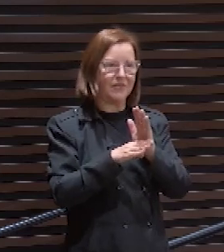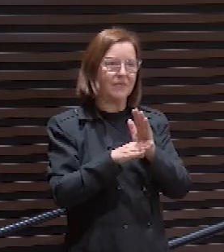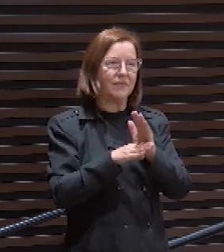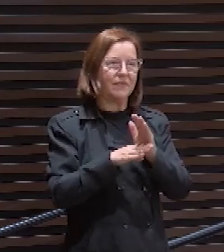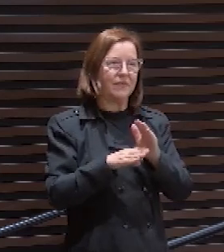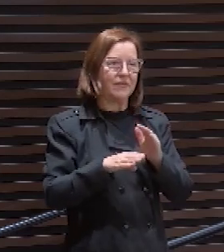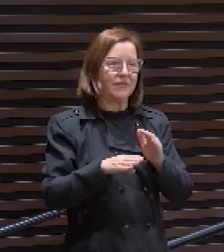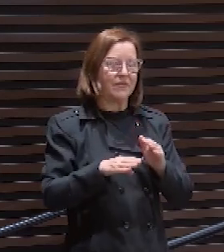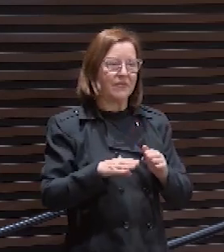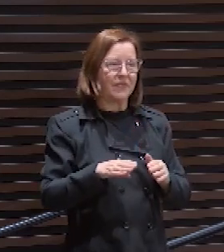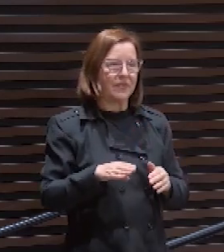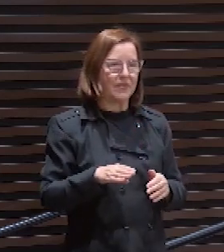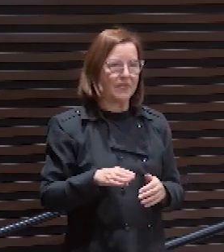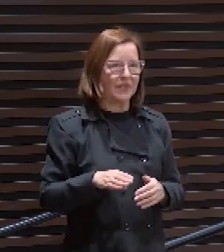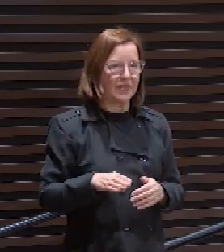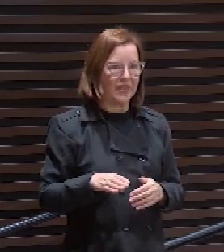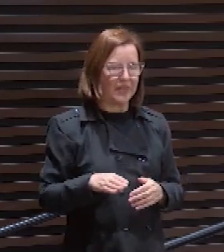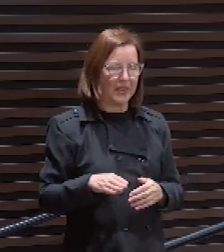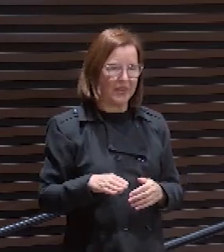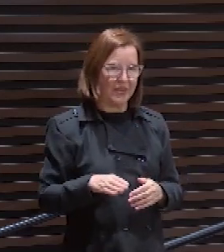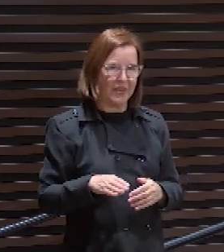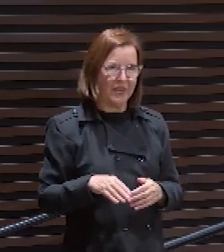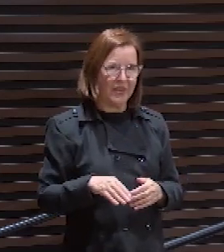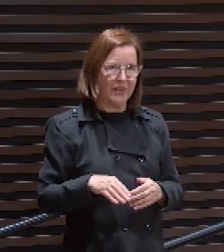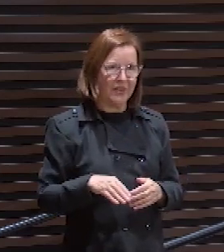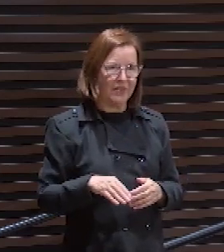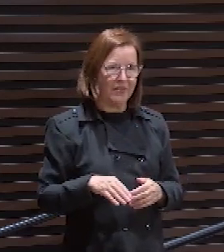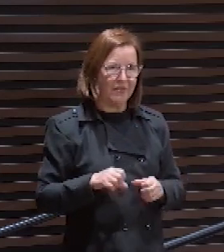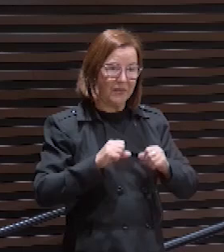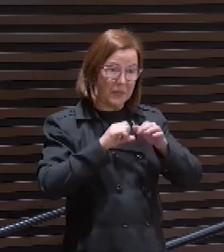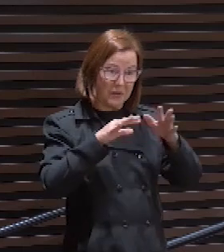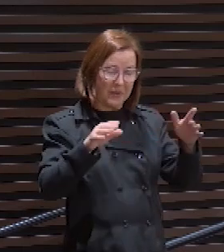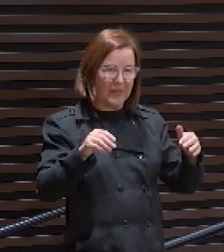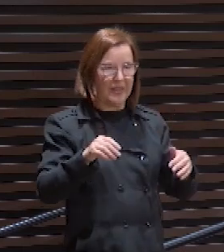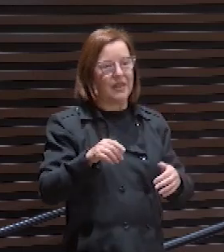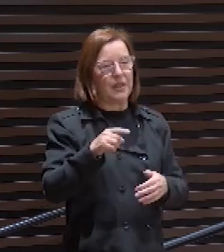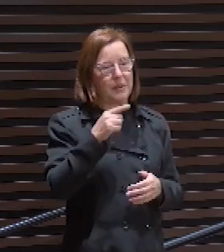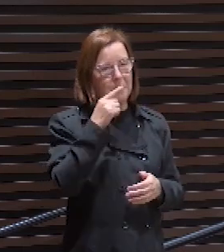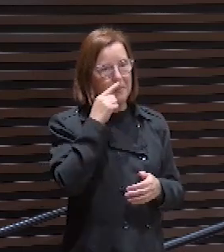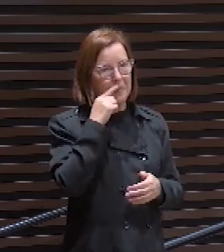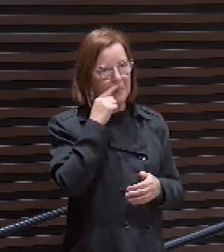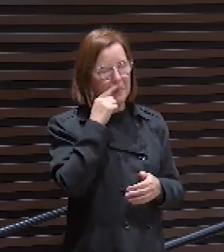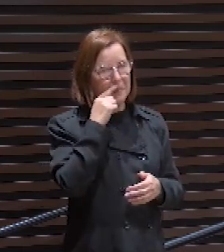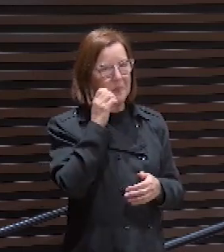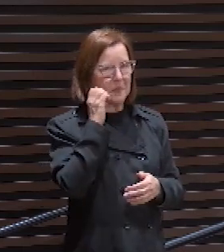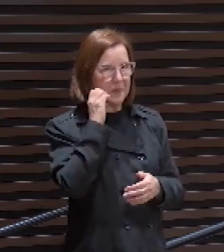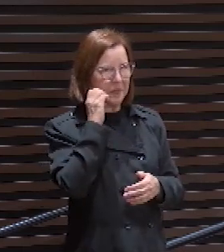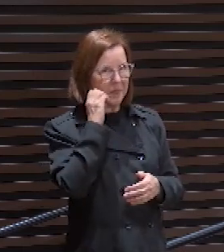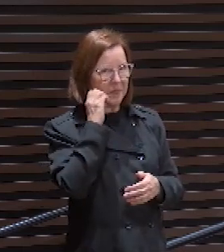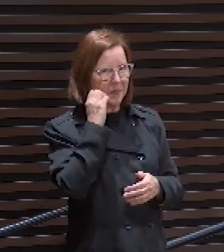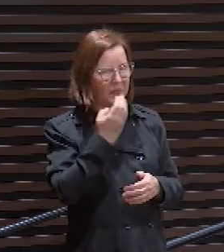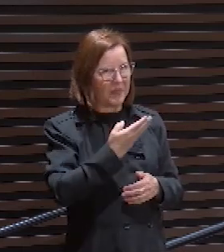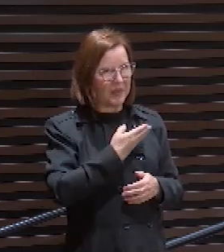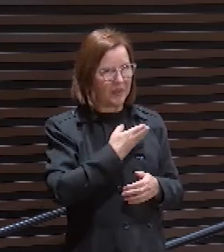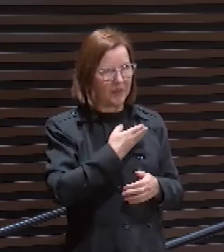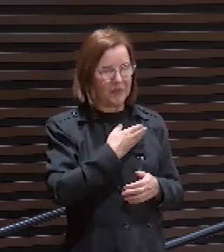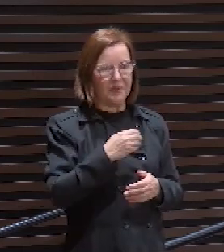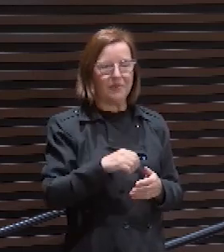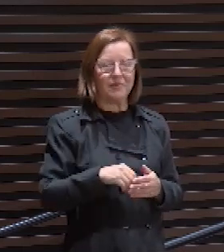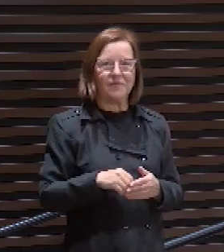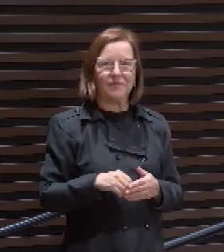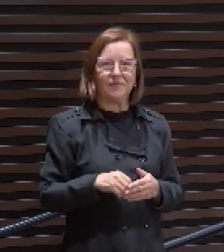pais, filhos e amigos mais próximos, porque pela visão do mundo precisamos sempre ter mais dinheiro e